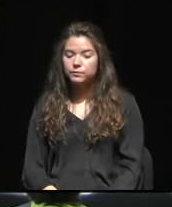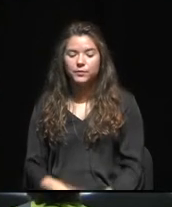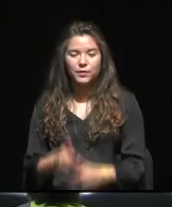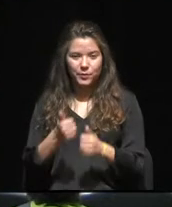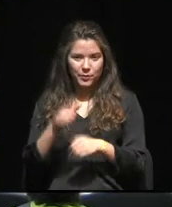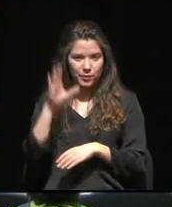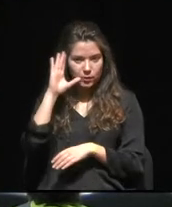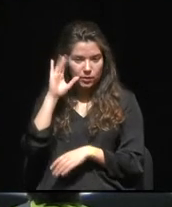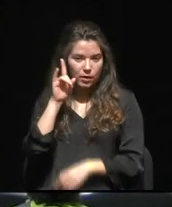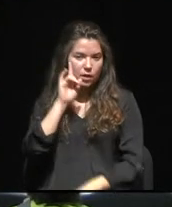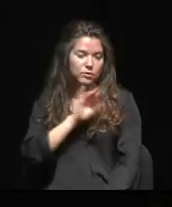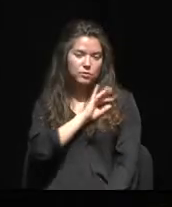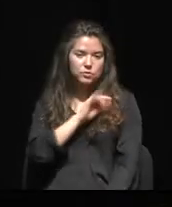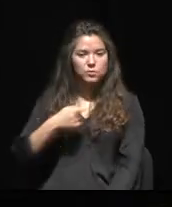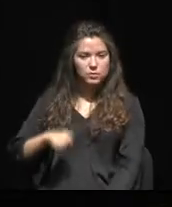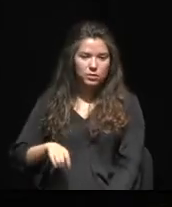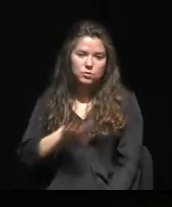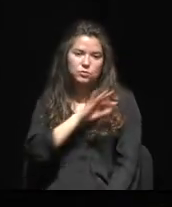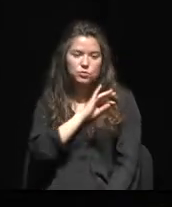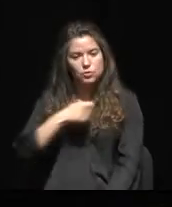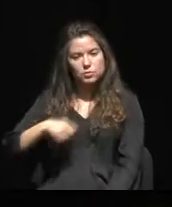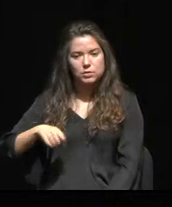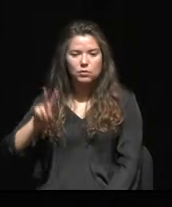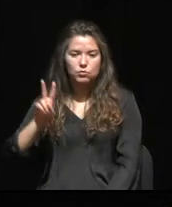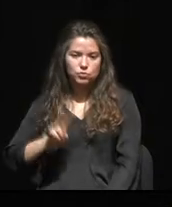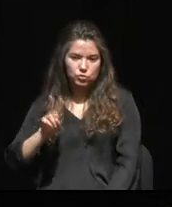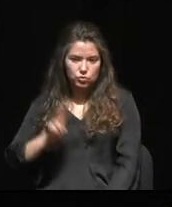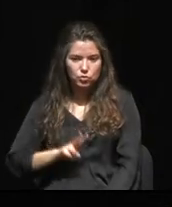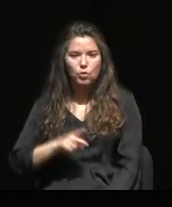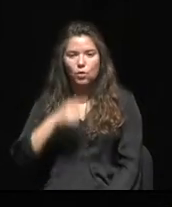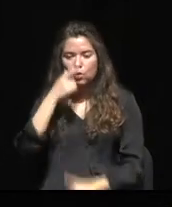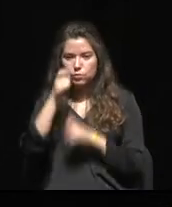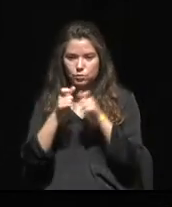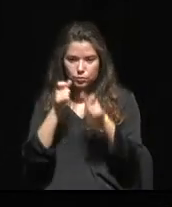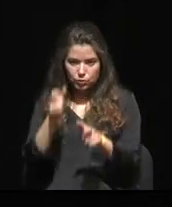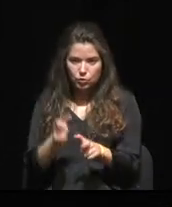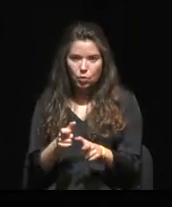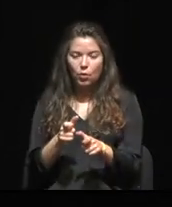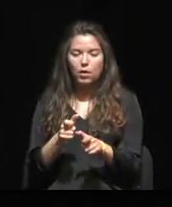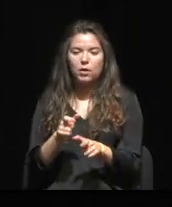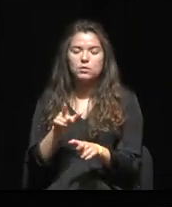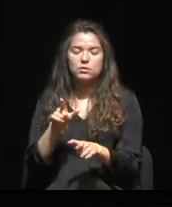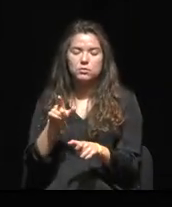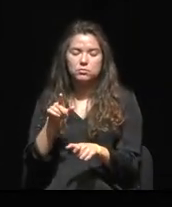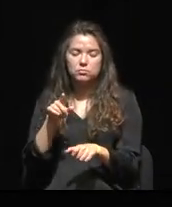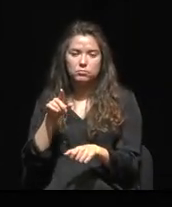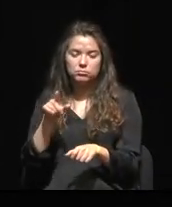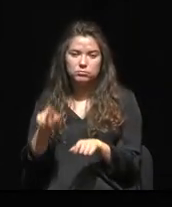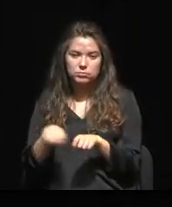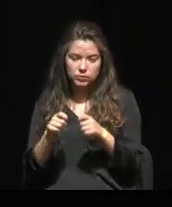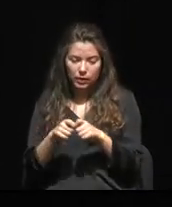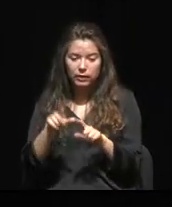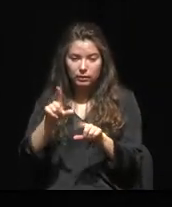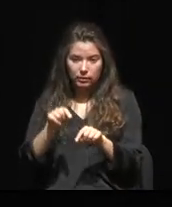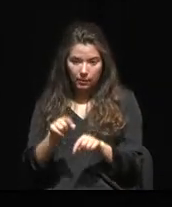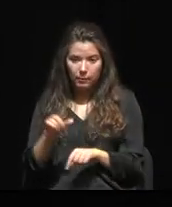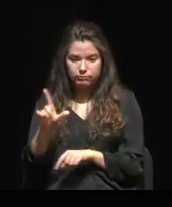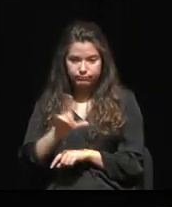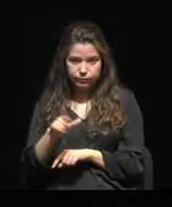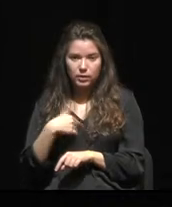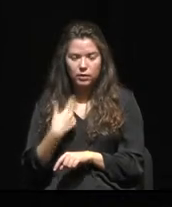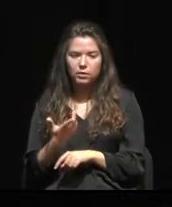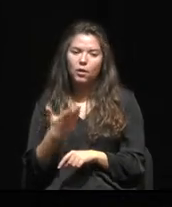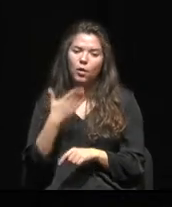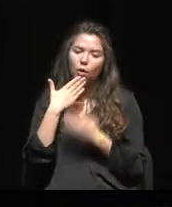muito boa tarde senhora Presidente senhor vice-presidente caros deputados e lisboetas agradecemos aos peticionários este ato de cidadania